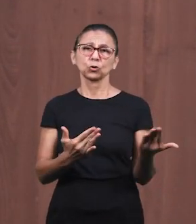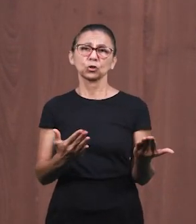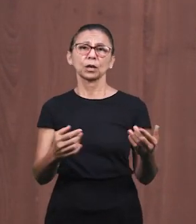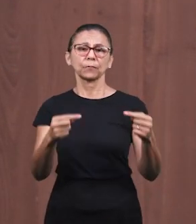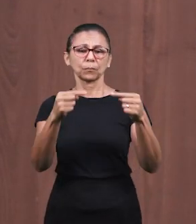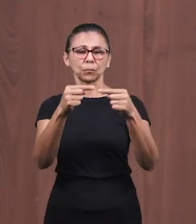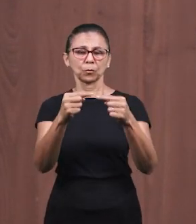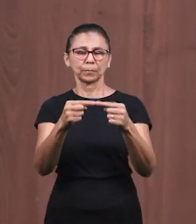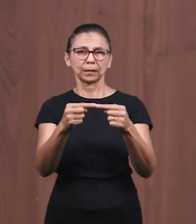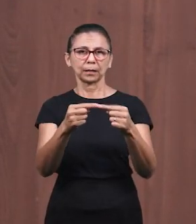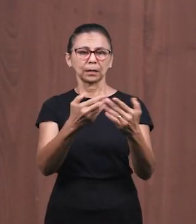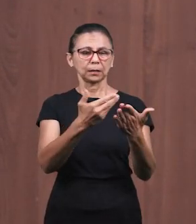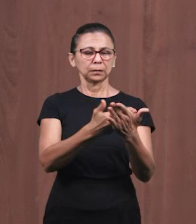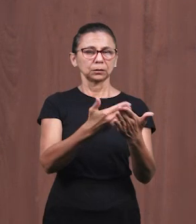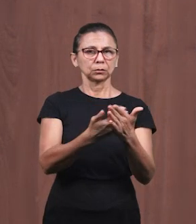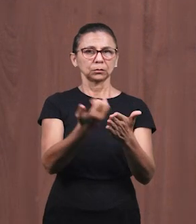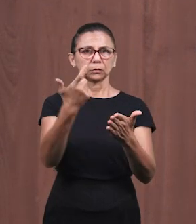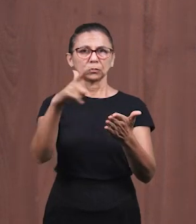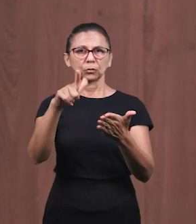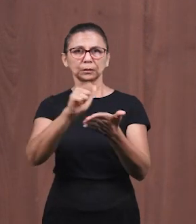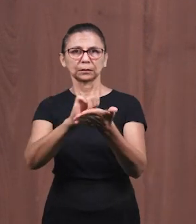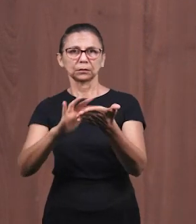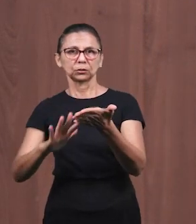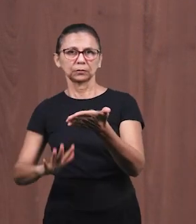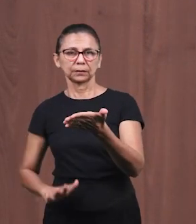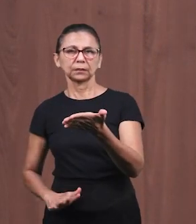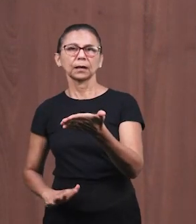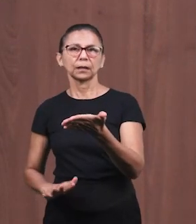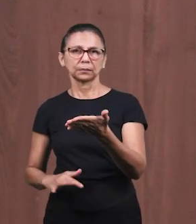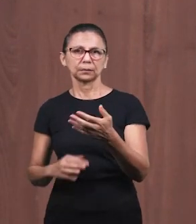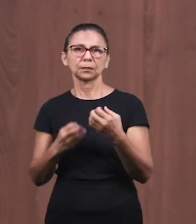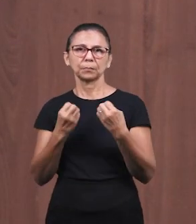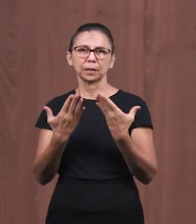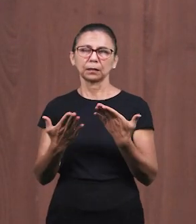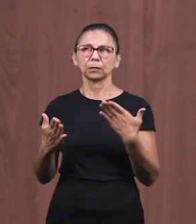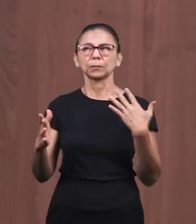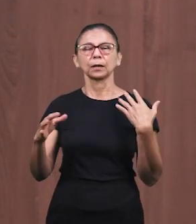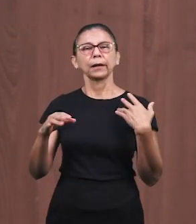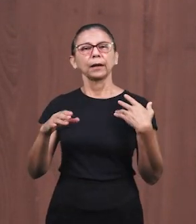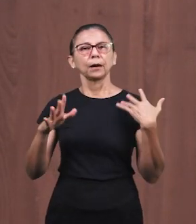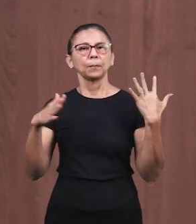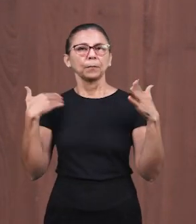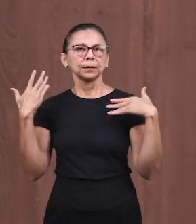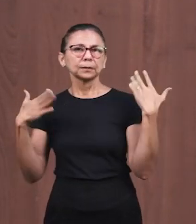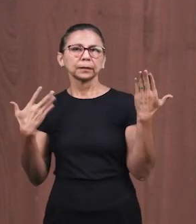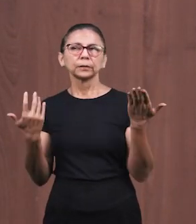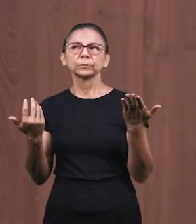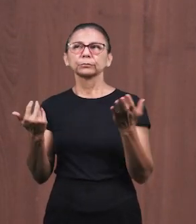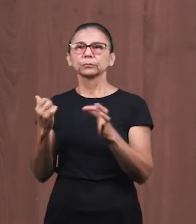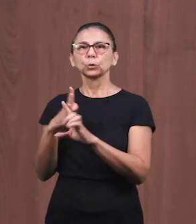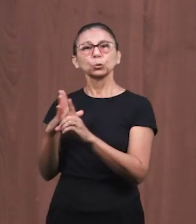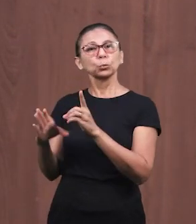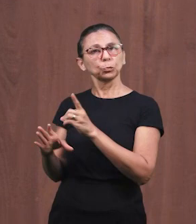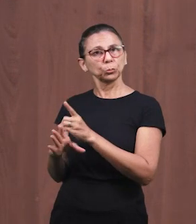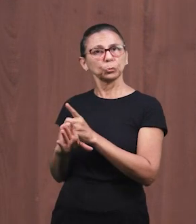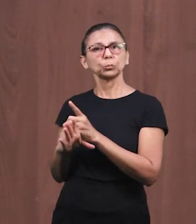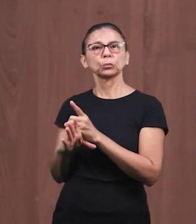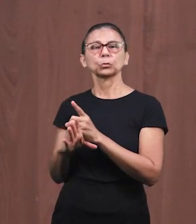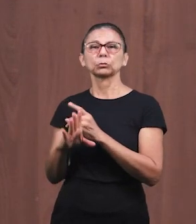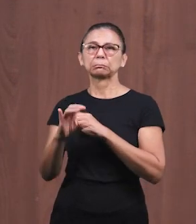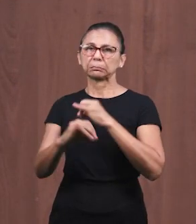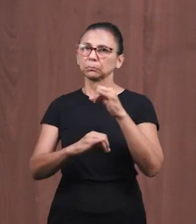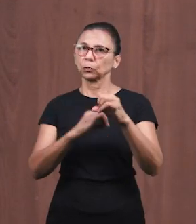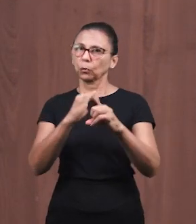conciliar os estudos com outras atividades que proporcionam felicidade, como participar dos cultos,